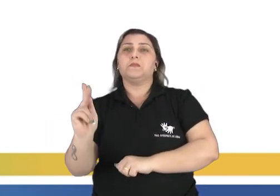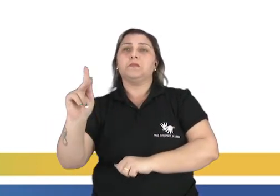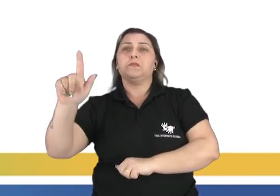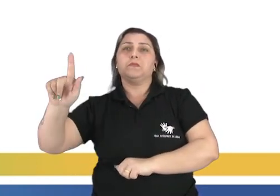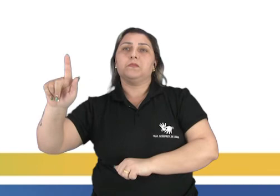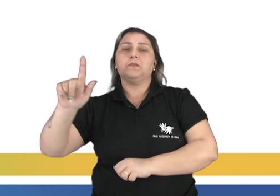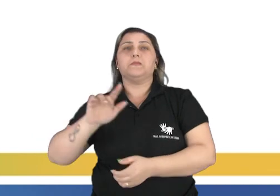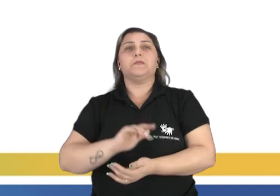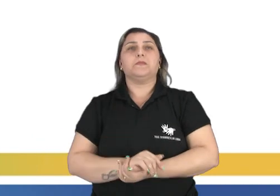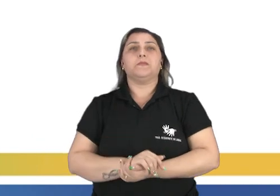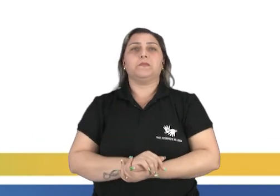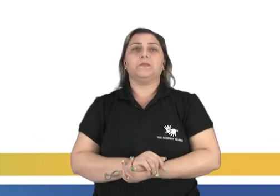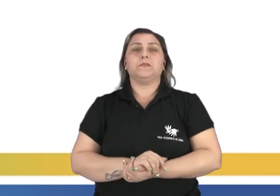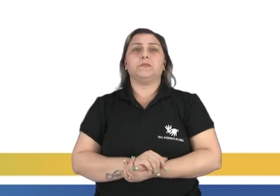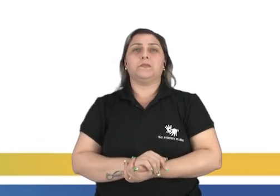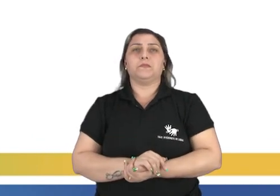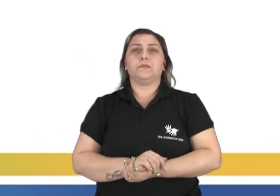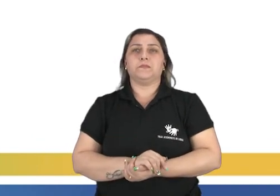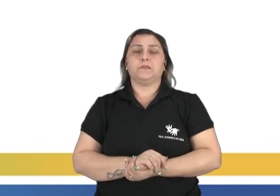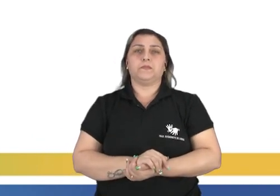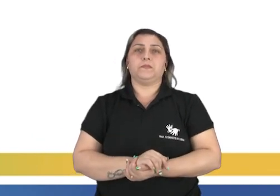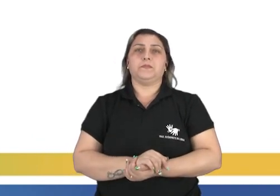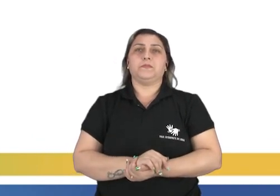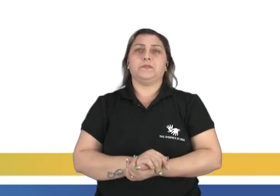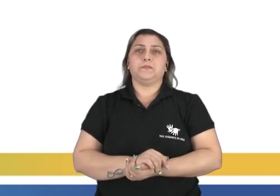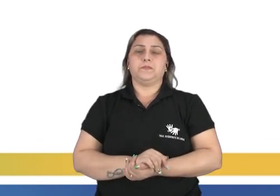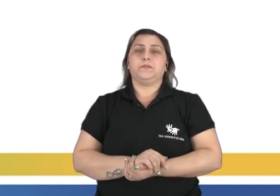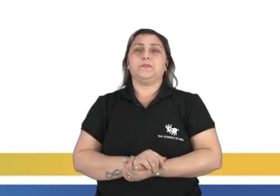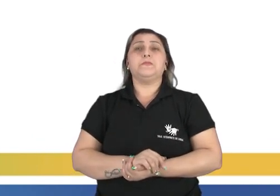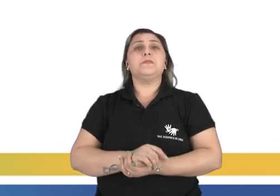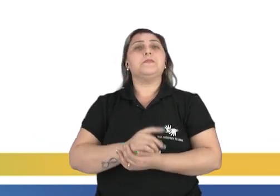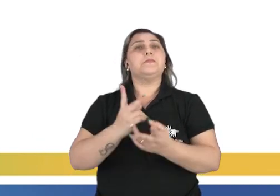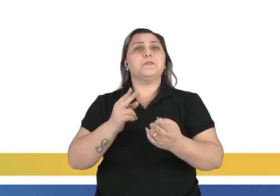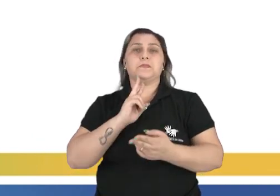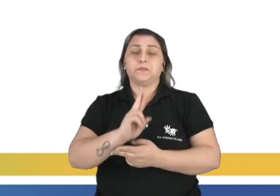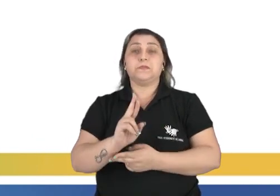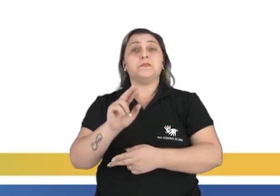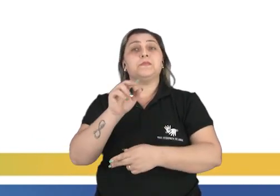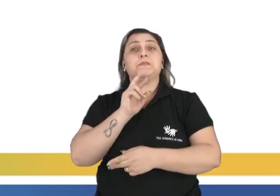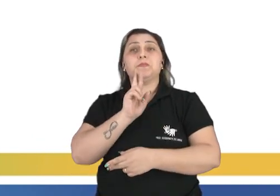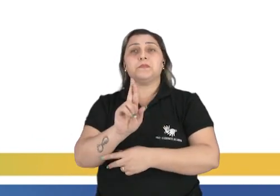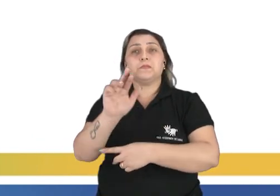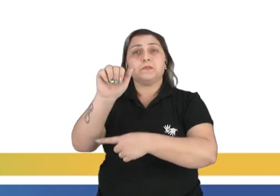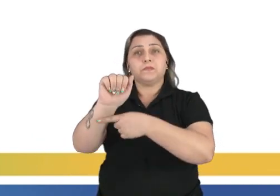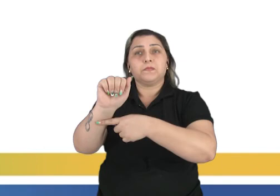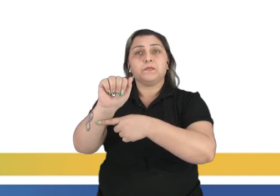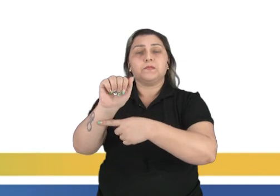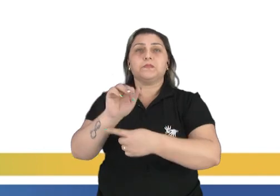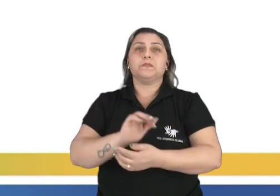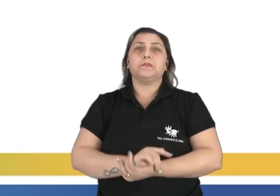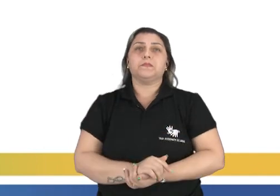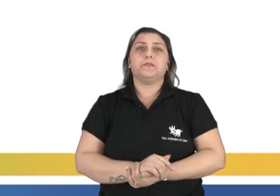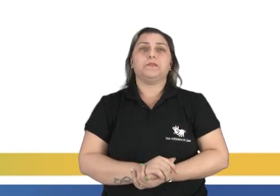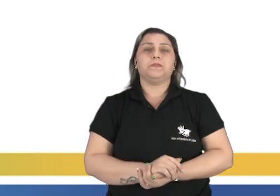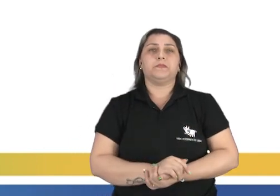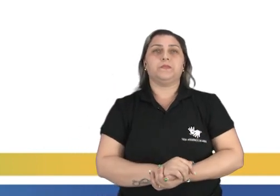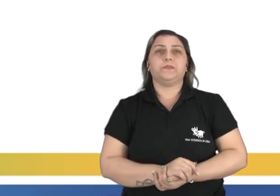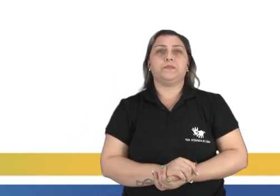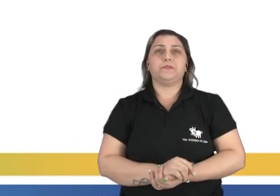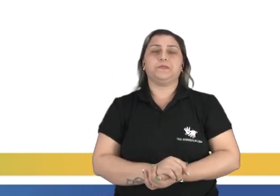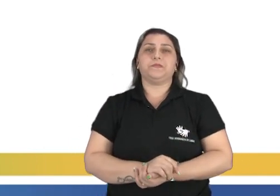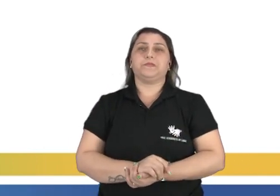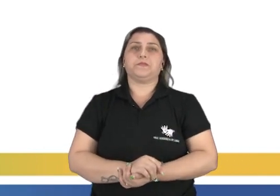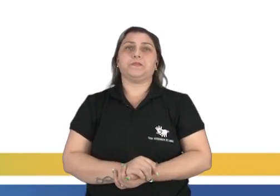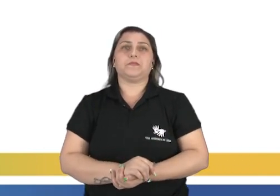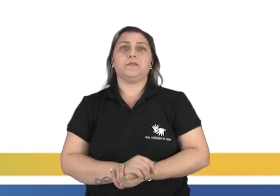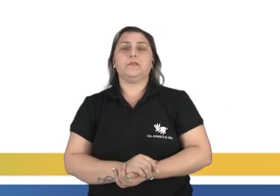4 quilos, ou 4,0 quilogramas, que é o mesmo resultado, ok? E nós chegamos na alternativa que é a letra A,